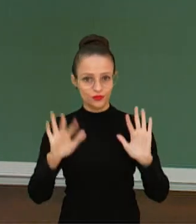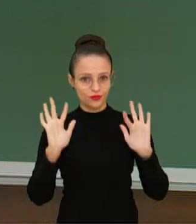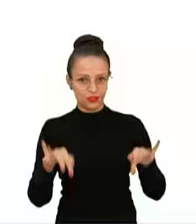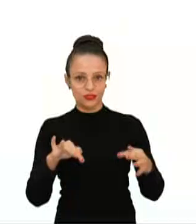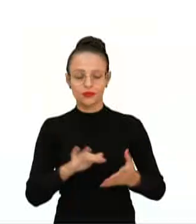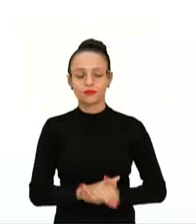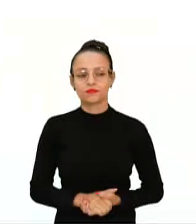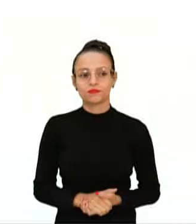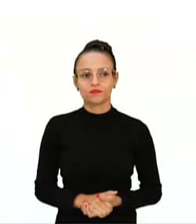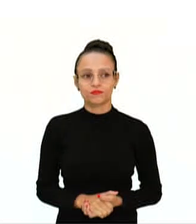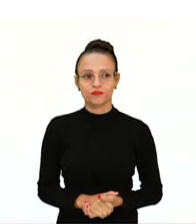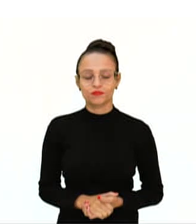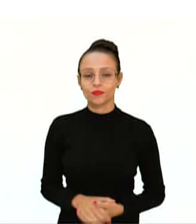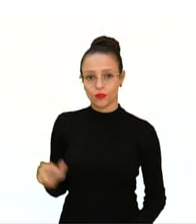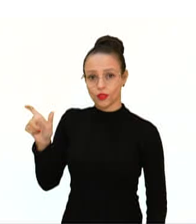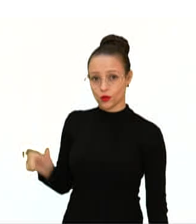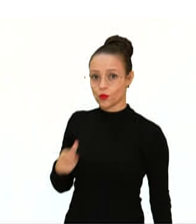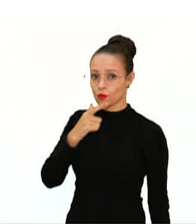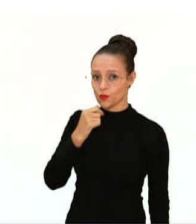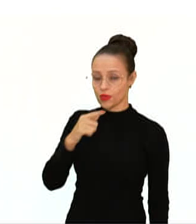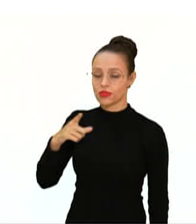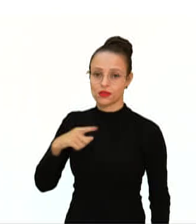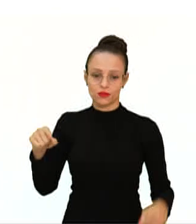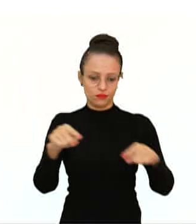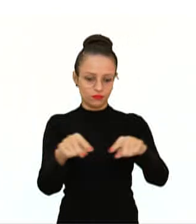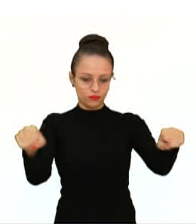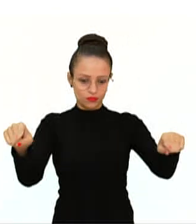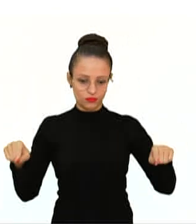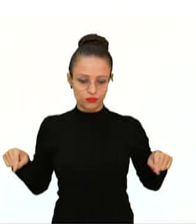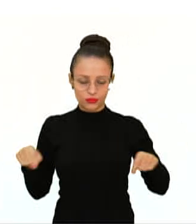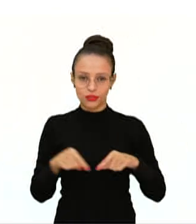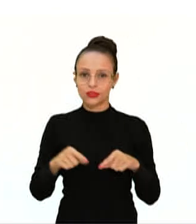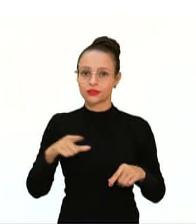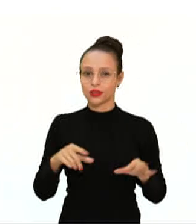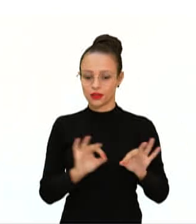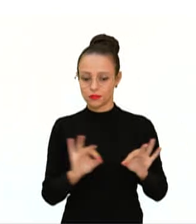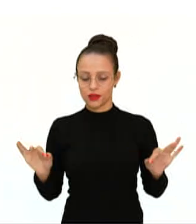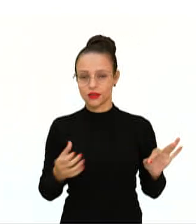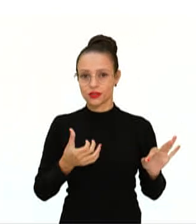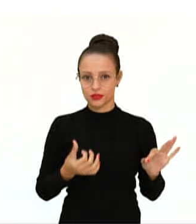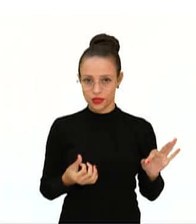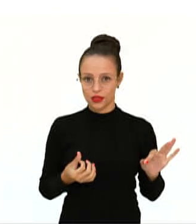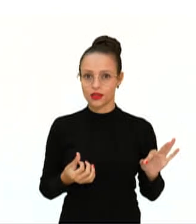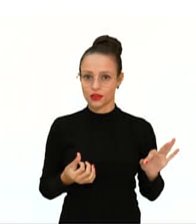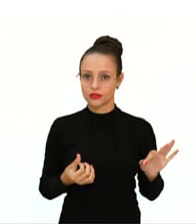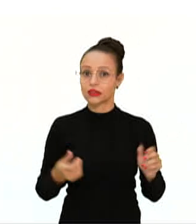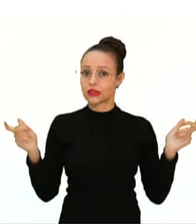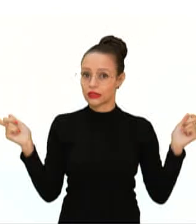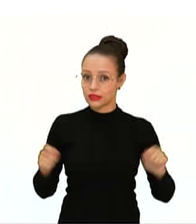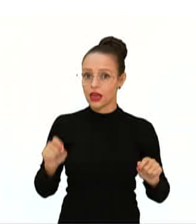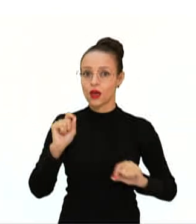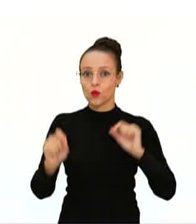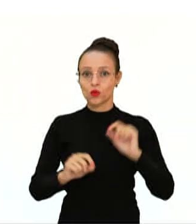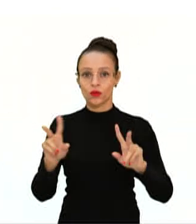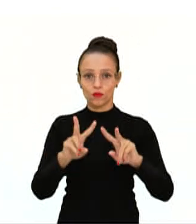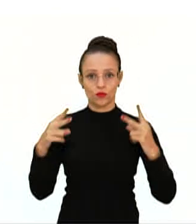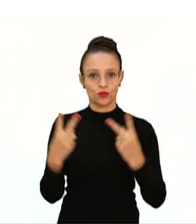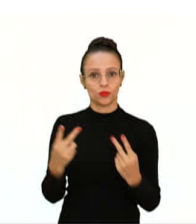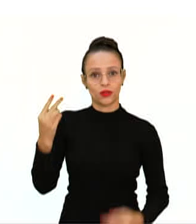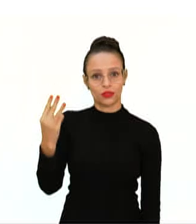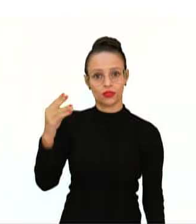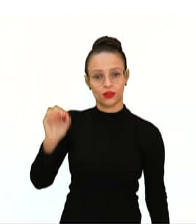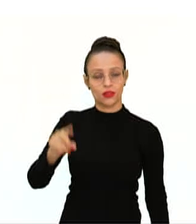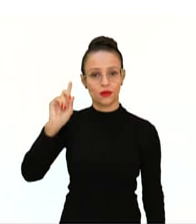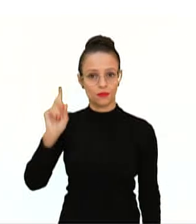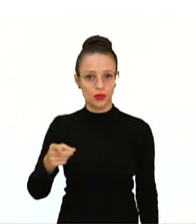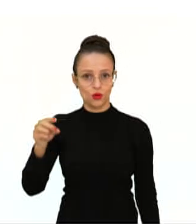finalizamos. Pedro tem uma piscina em sua casa que mede 6 metros de comprimento e comporta 30 mil litros de água. Ele não